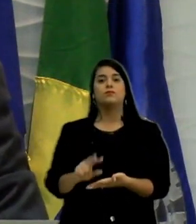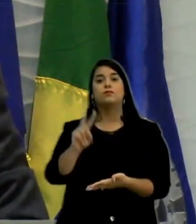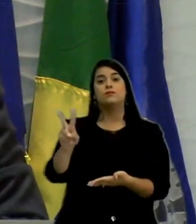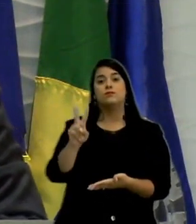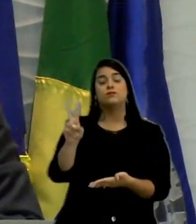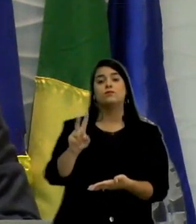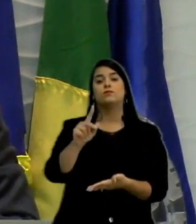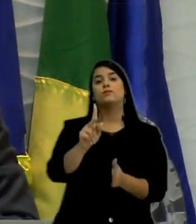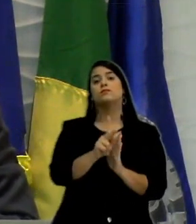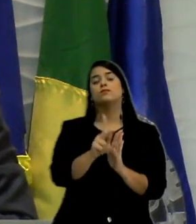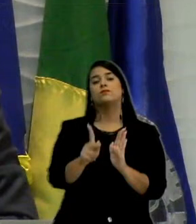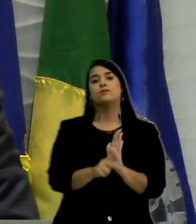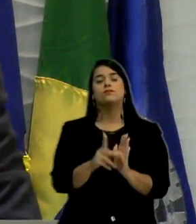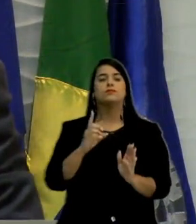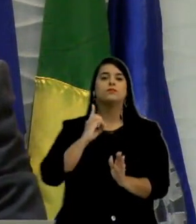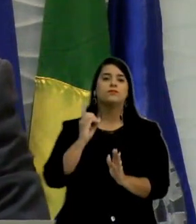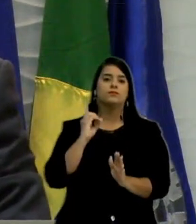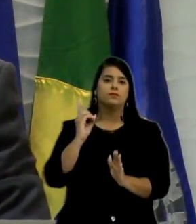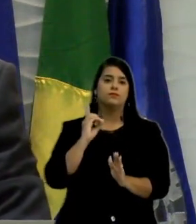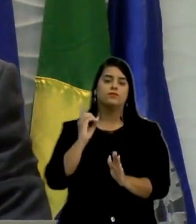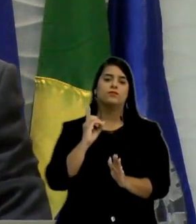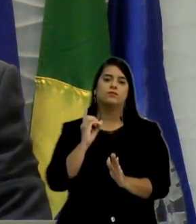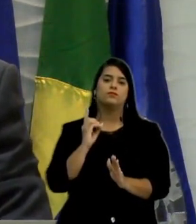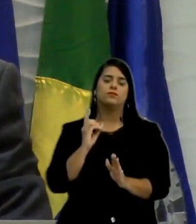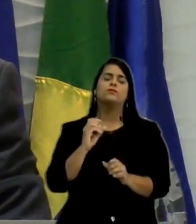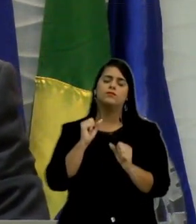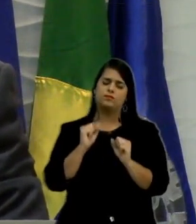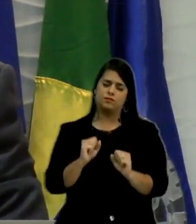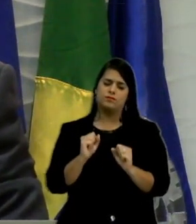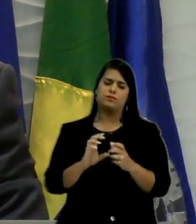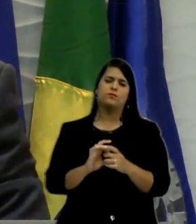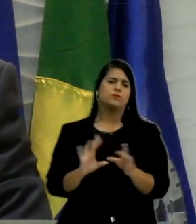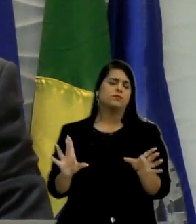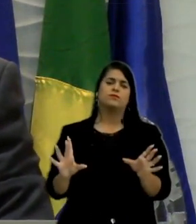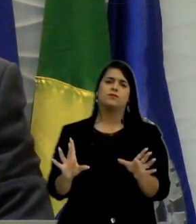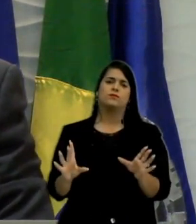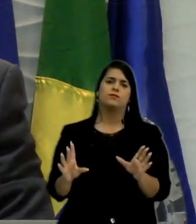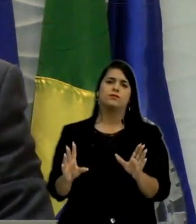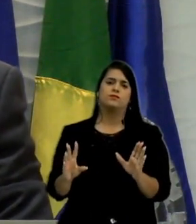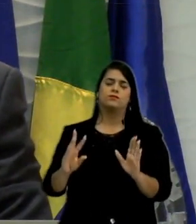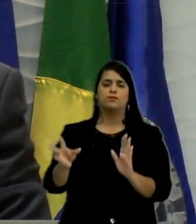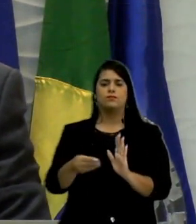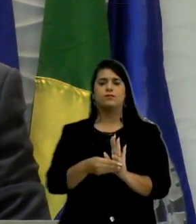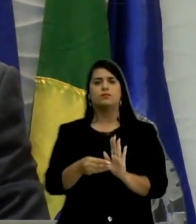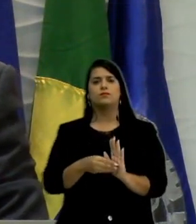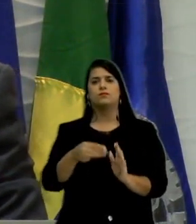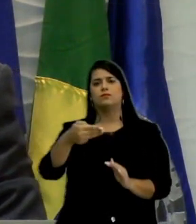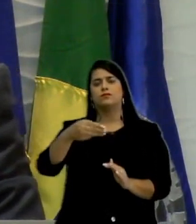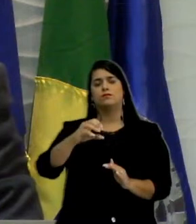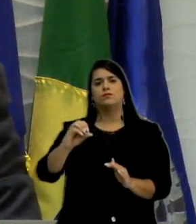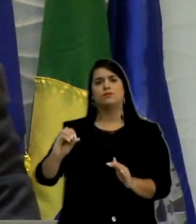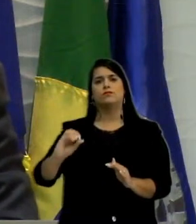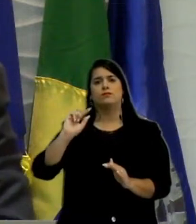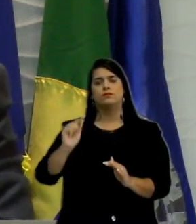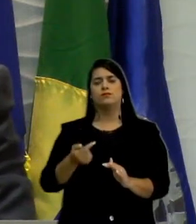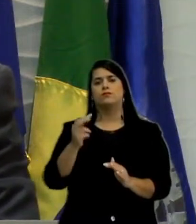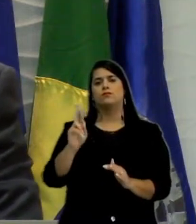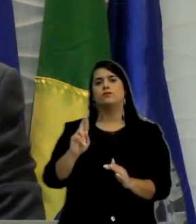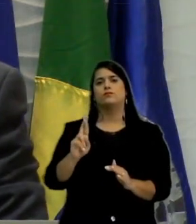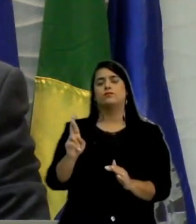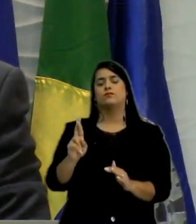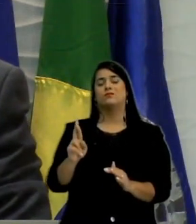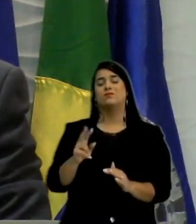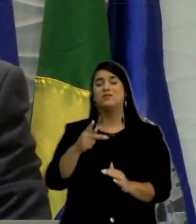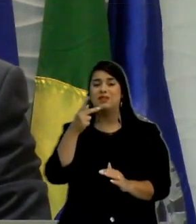projeto e a deputada de pronto disse que podia destinar emenda de R$300 mil para que fosse feito o projeto. Ele disse que não